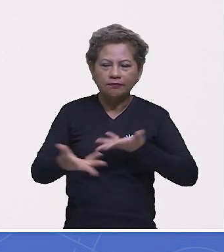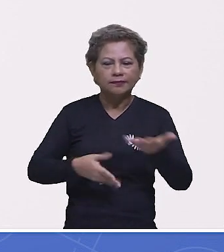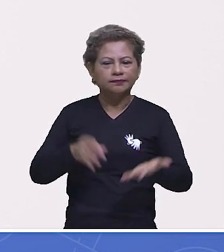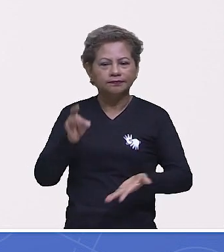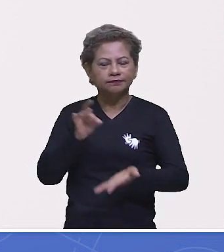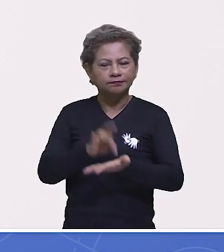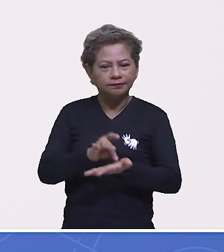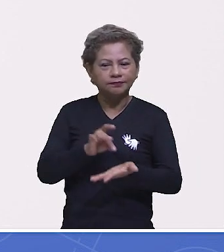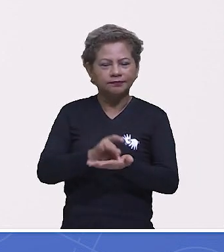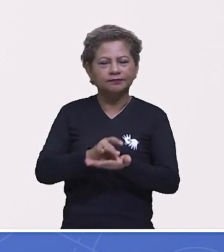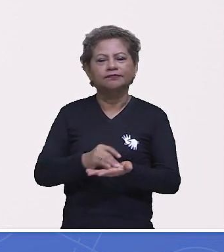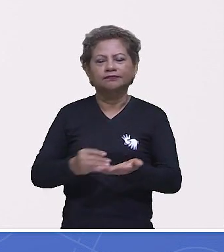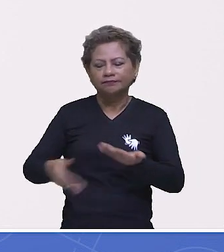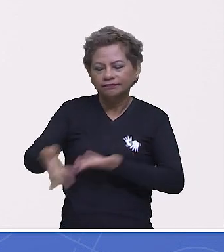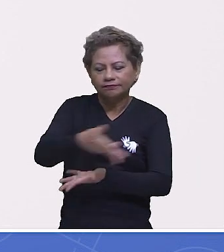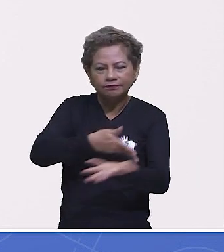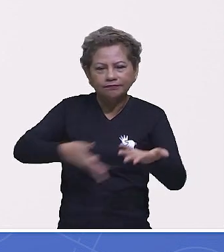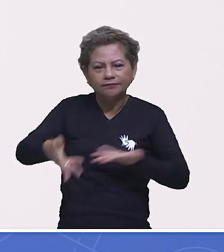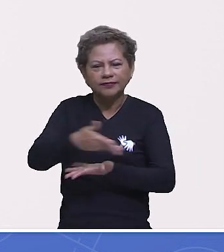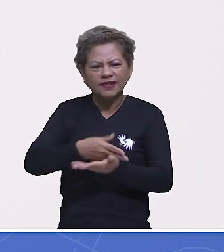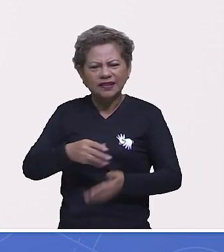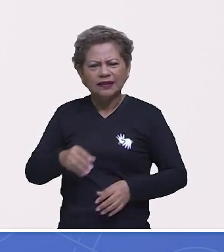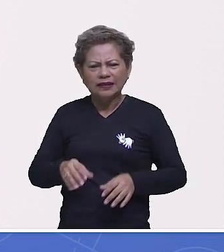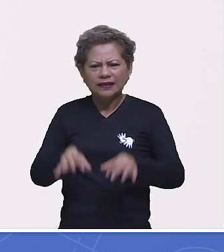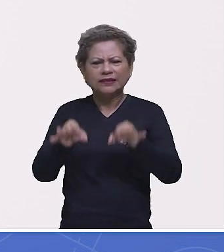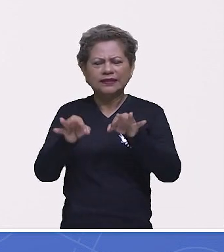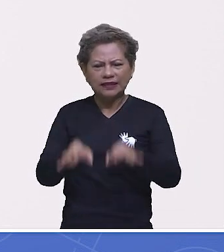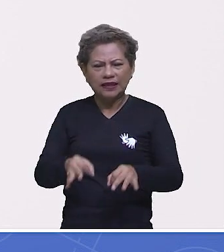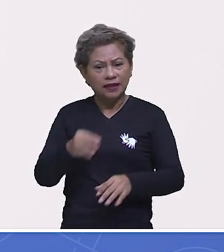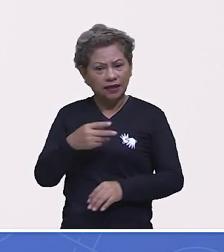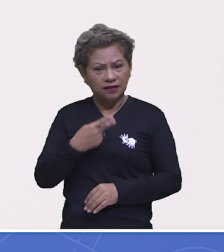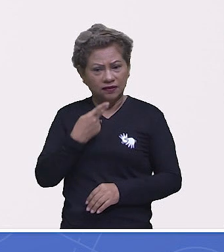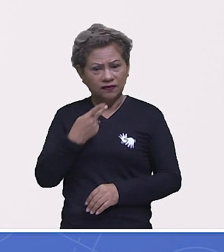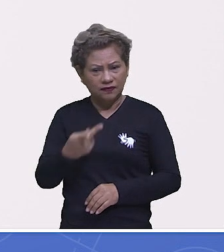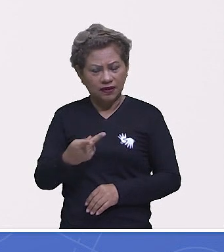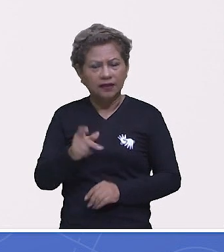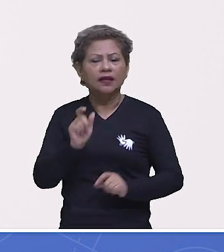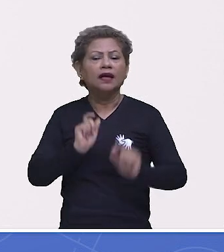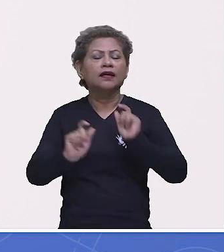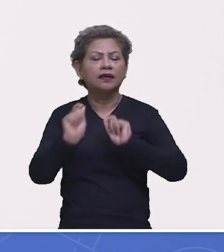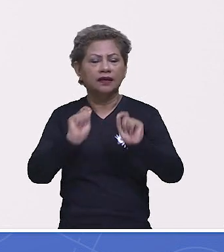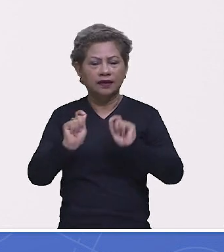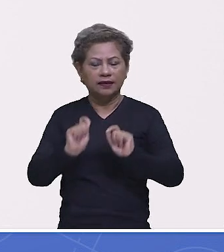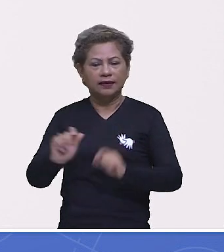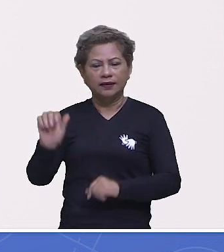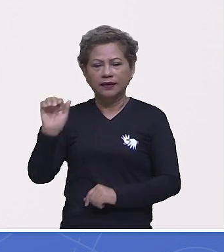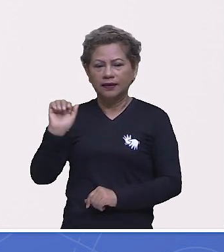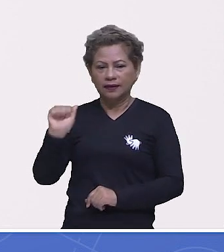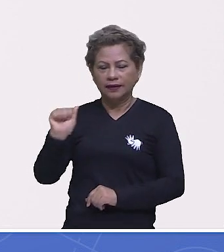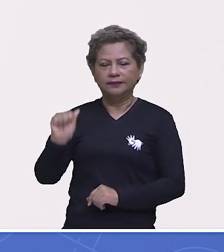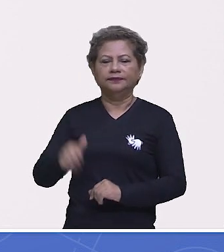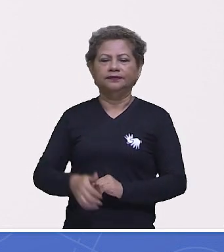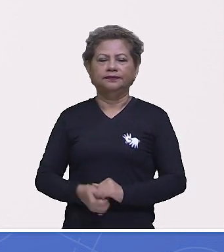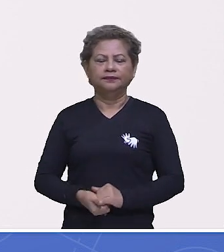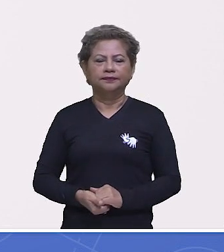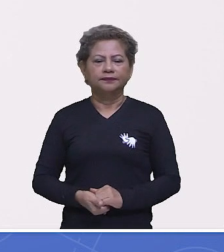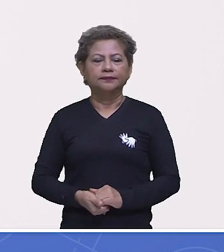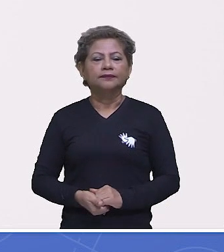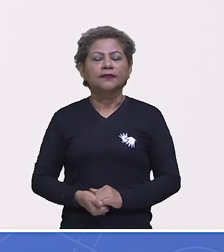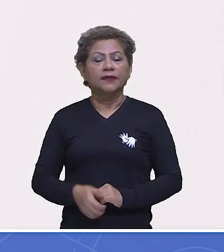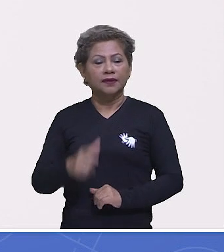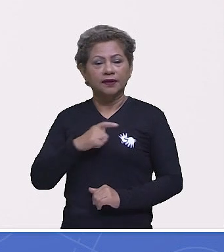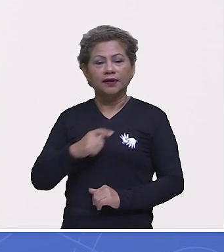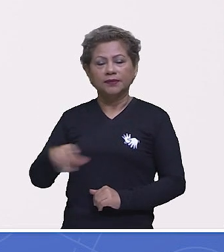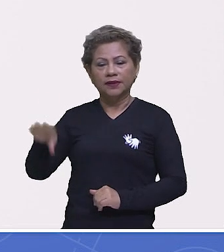cerca. Portanto, é correto afirmar que, aí nós temos aí a alternativa A, alternativa